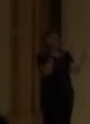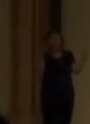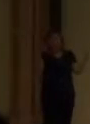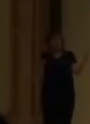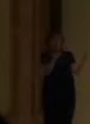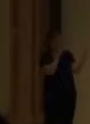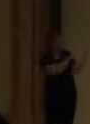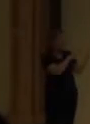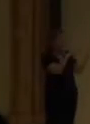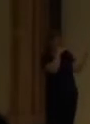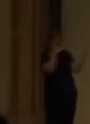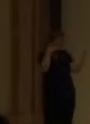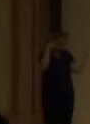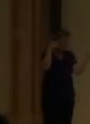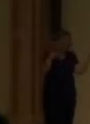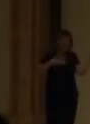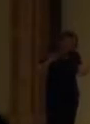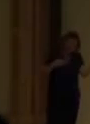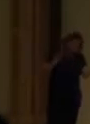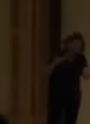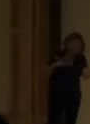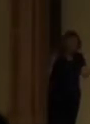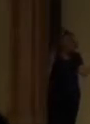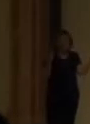de estados da humanidade próximos do divino,